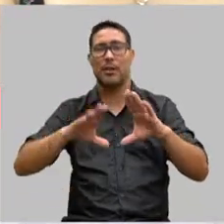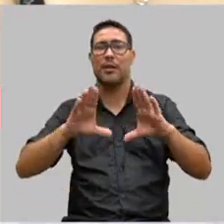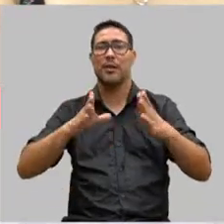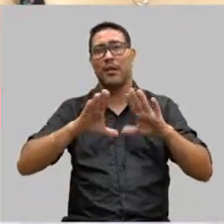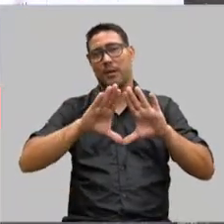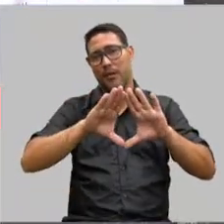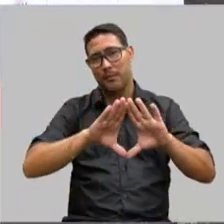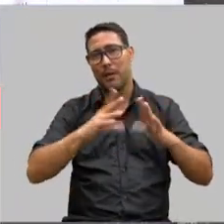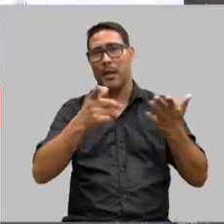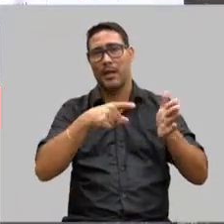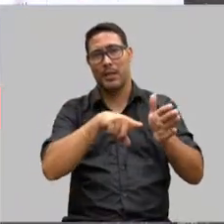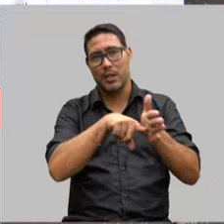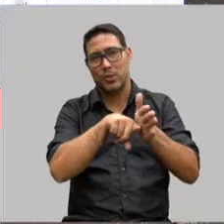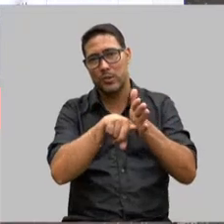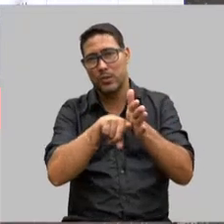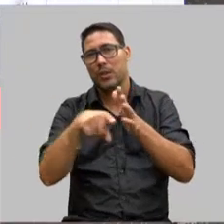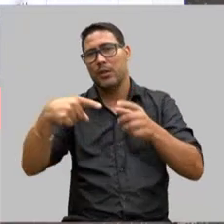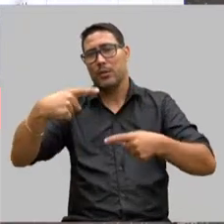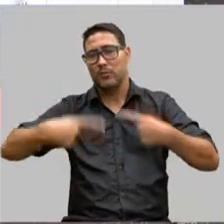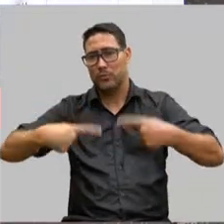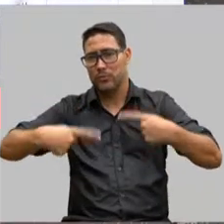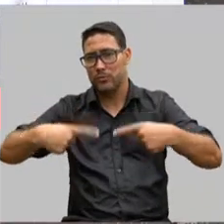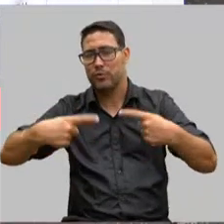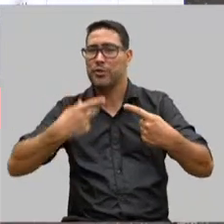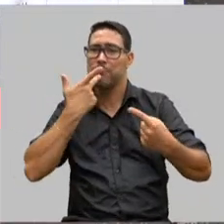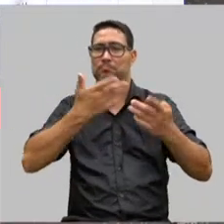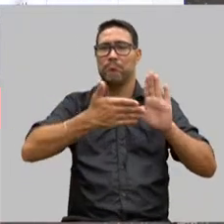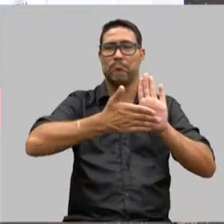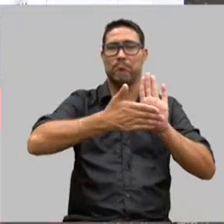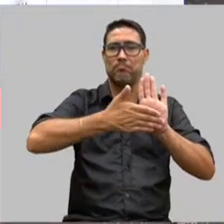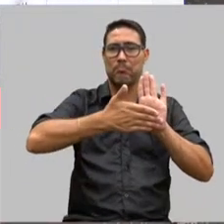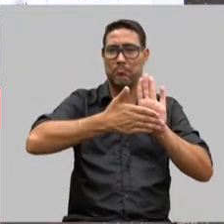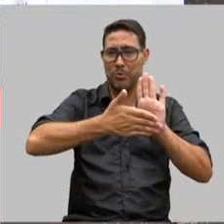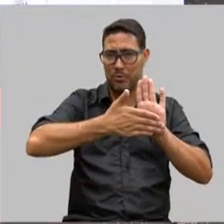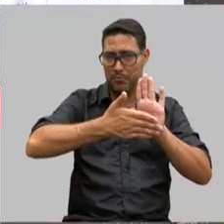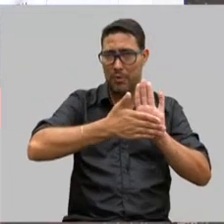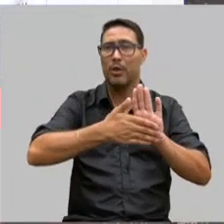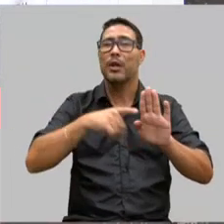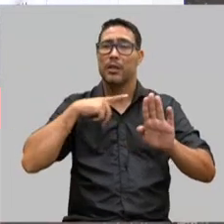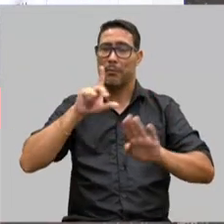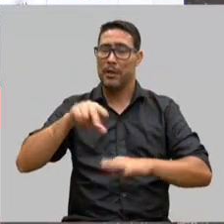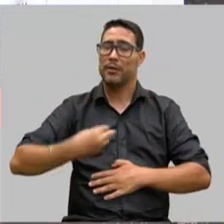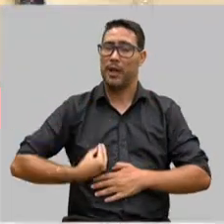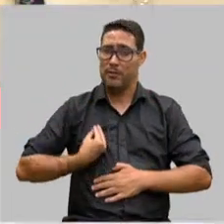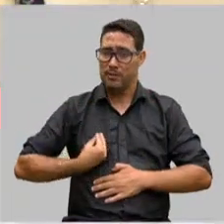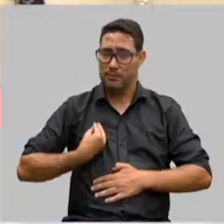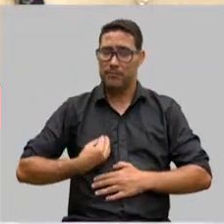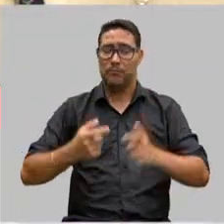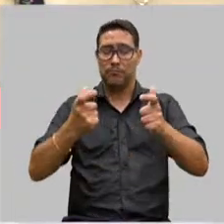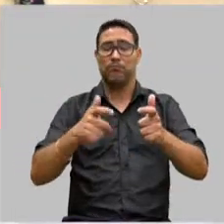discutir e propor, também tem uma atuação local,